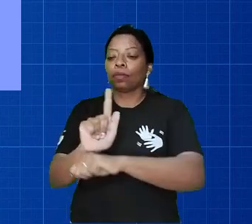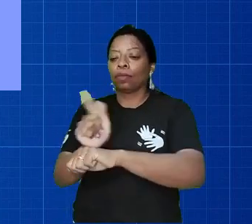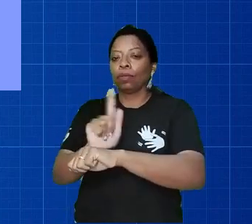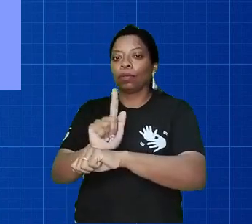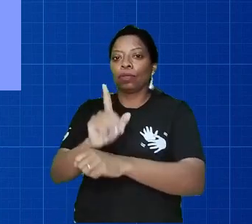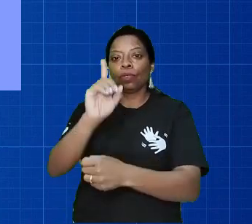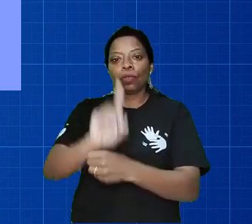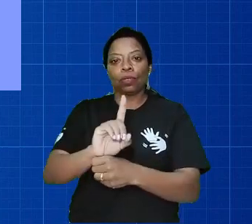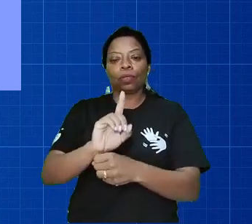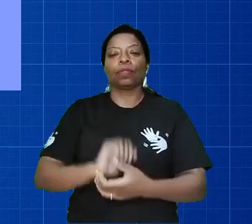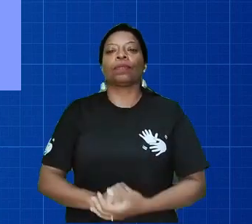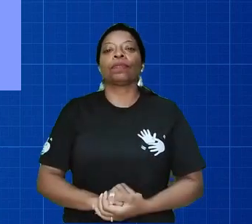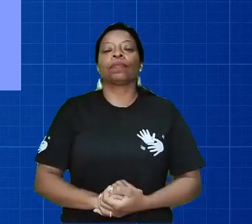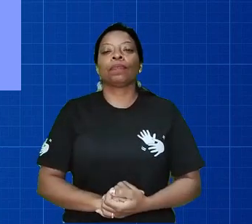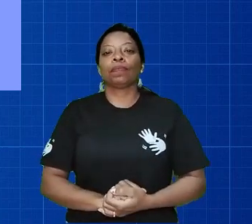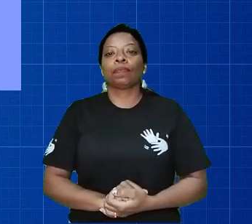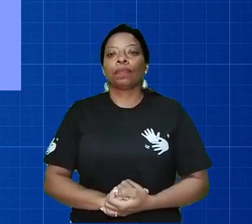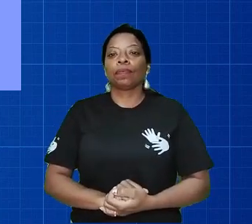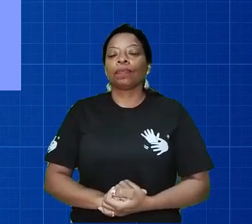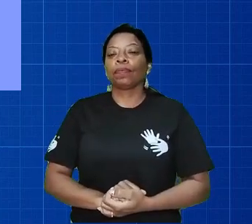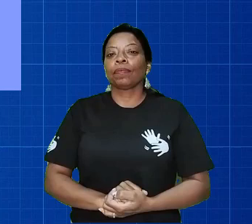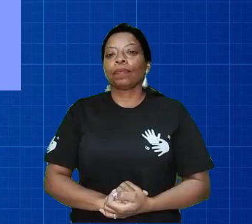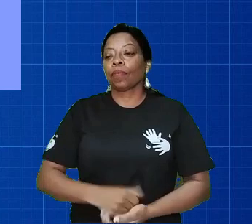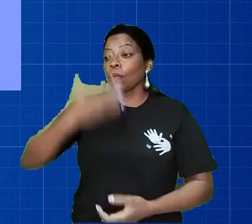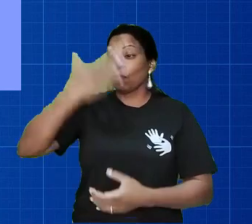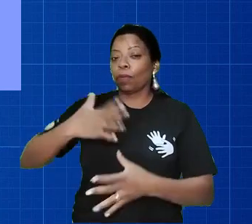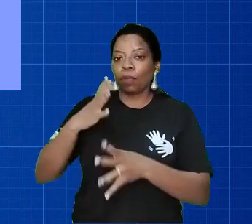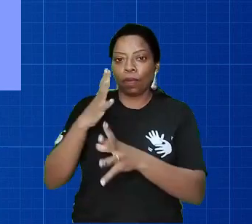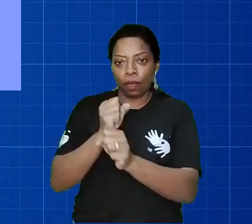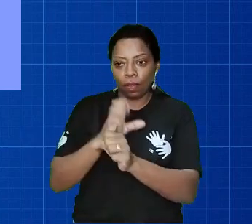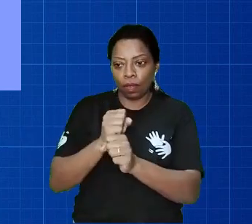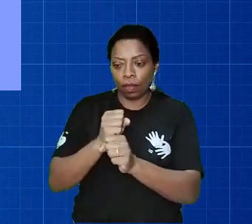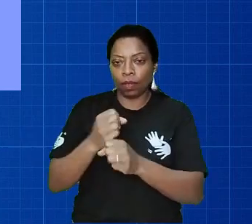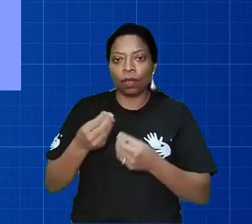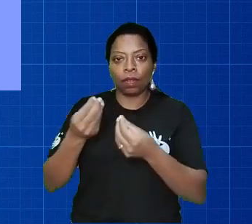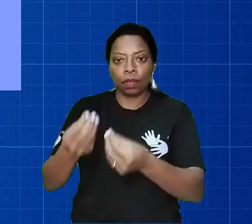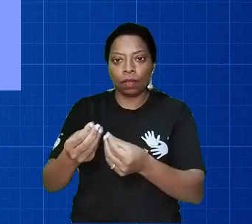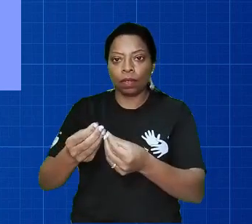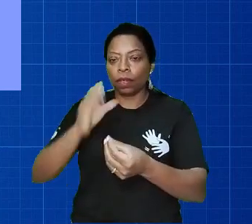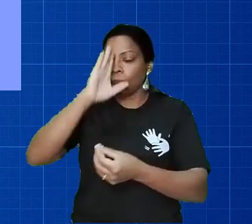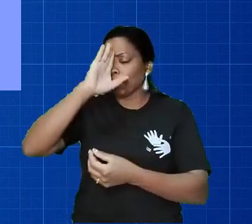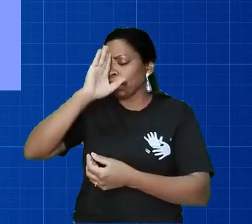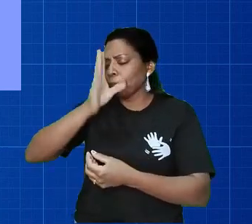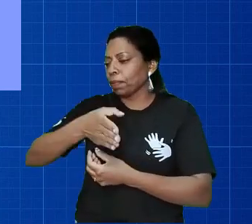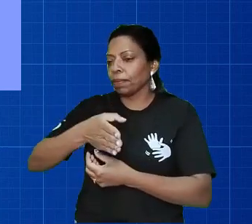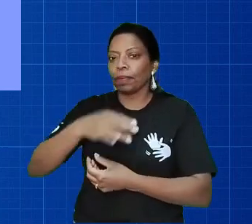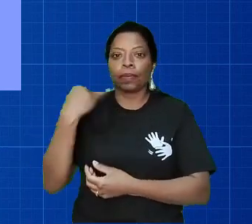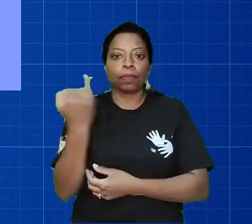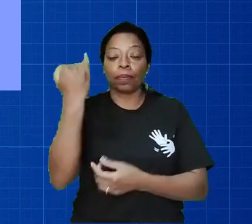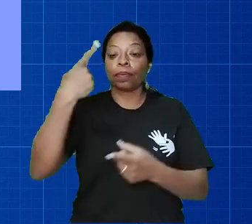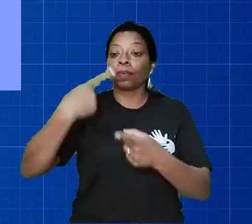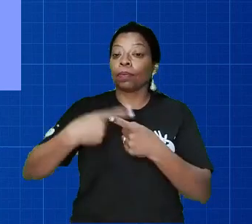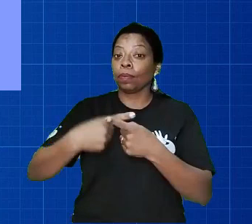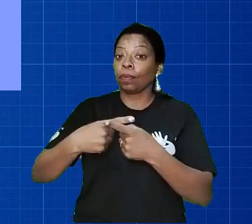A prestação de contas é o fator primordial e ela é a condição para o recebimento contínuo dos recursos